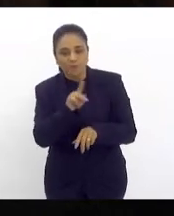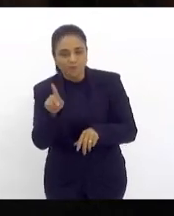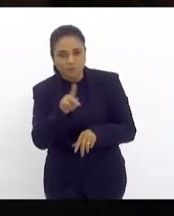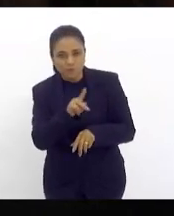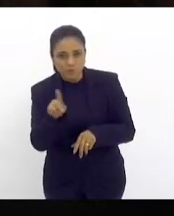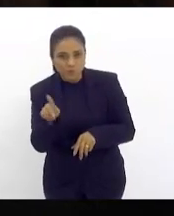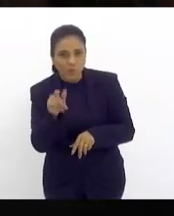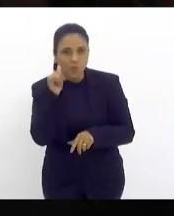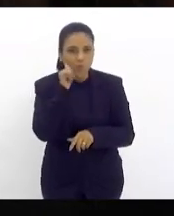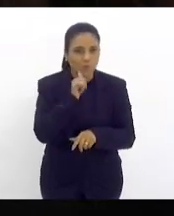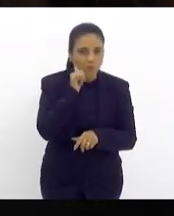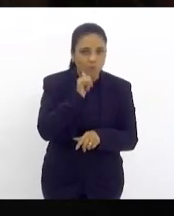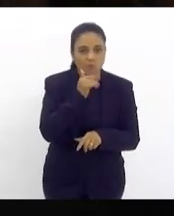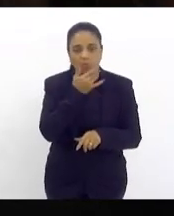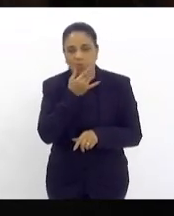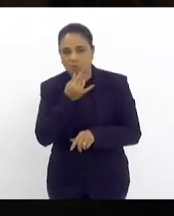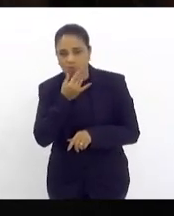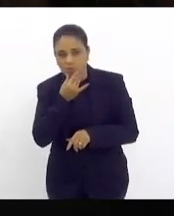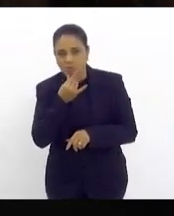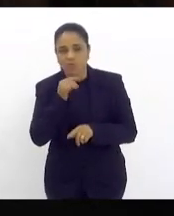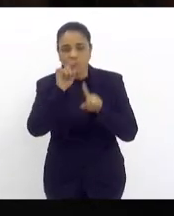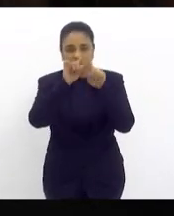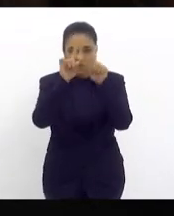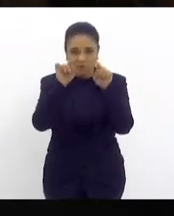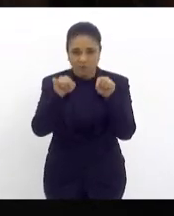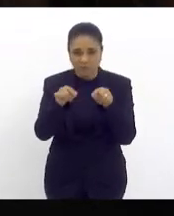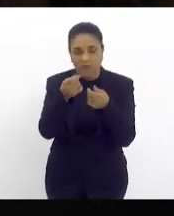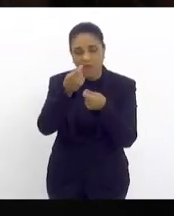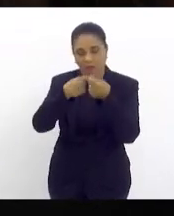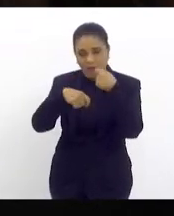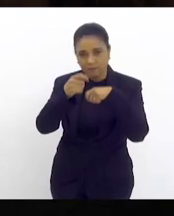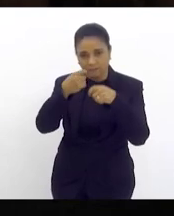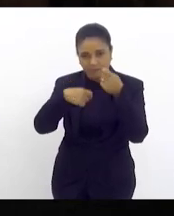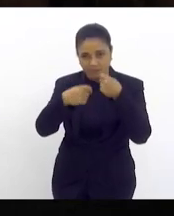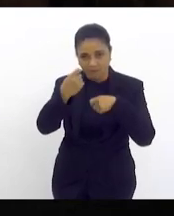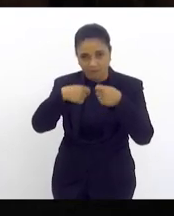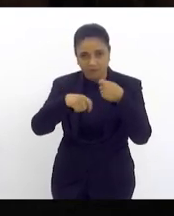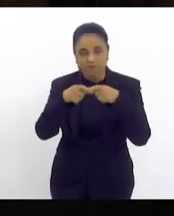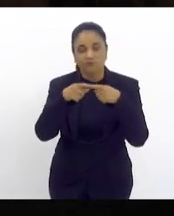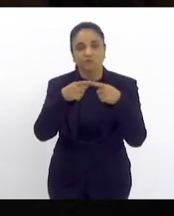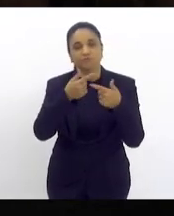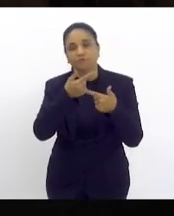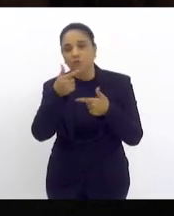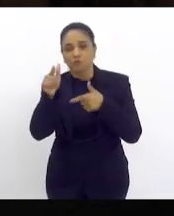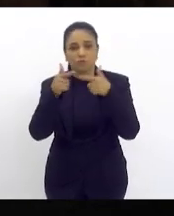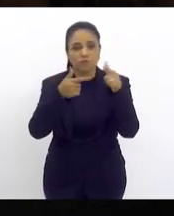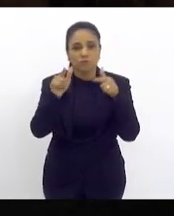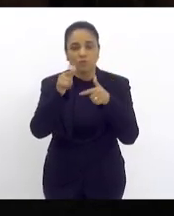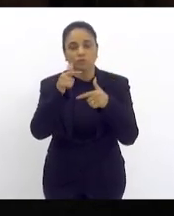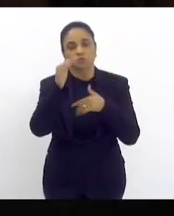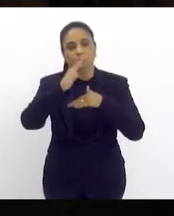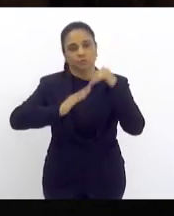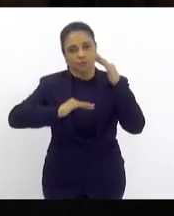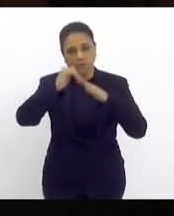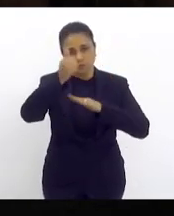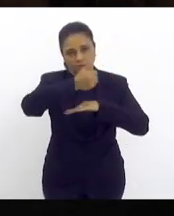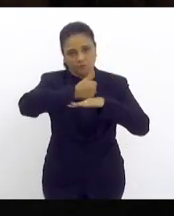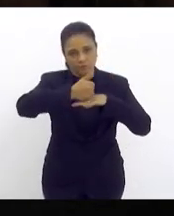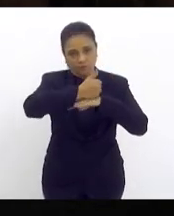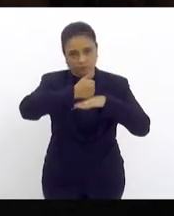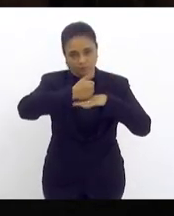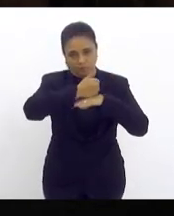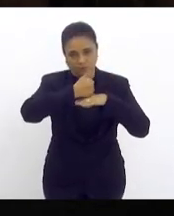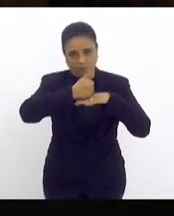professores os profissionais funcionários administrativos né e os demais profissionais relacionados